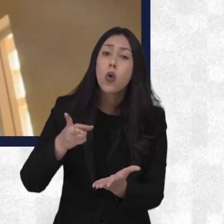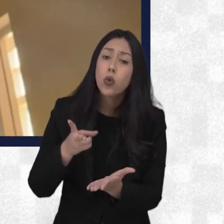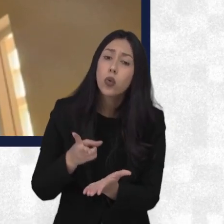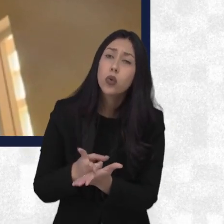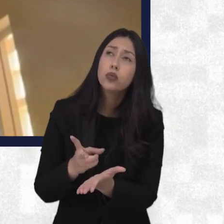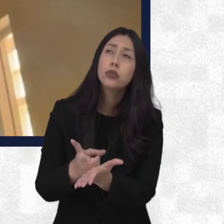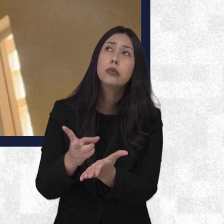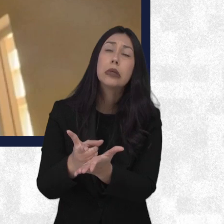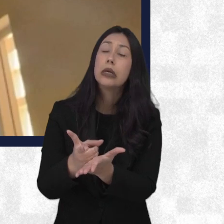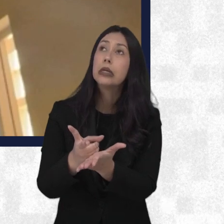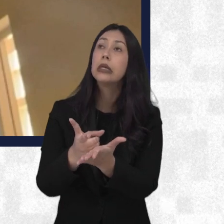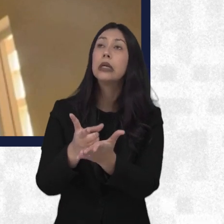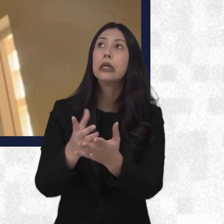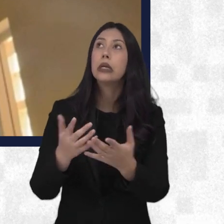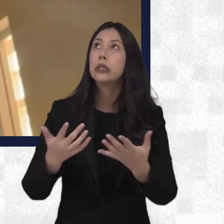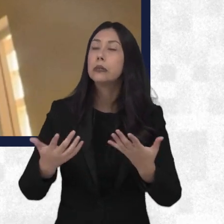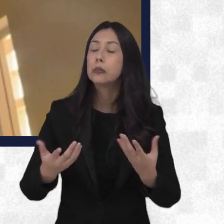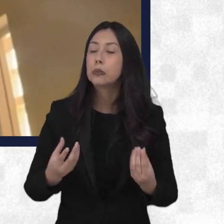é continuar